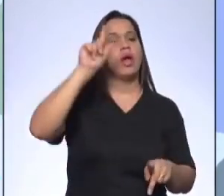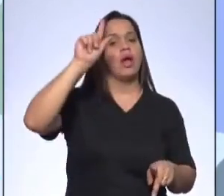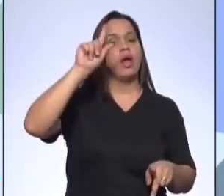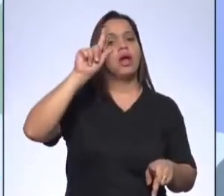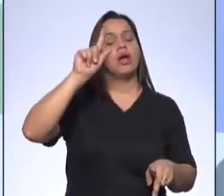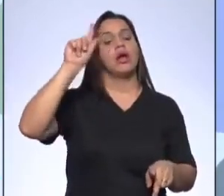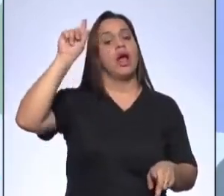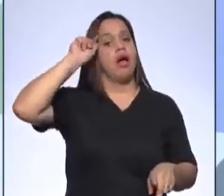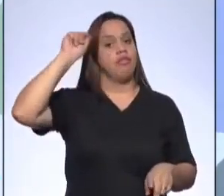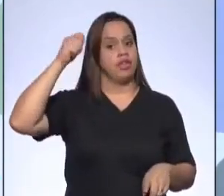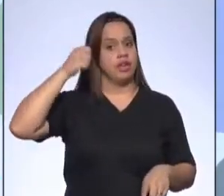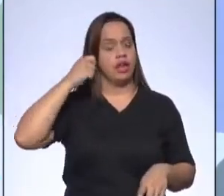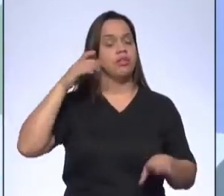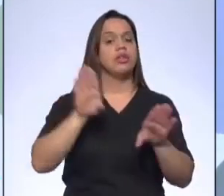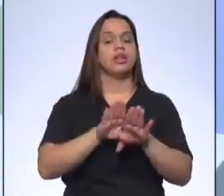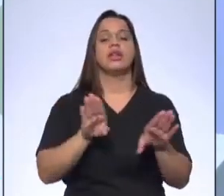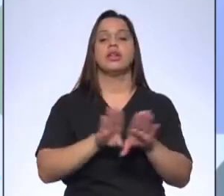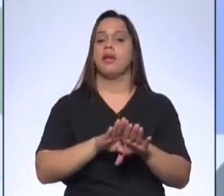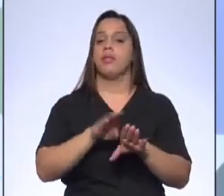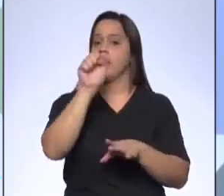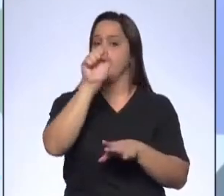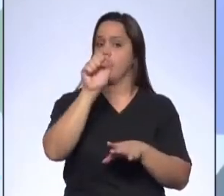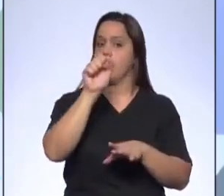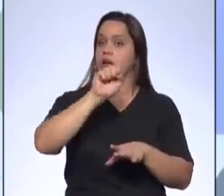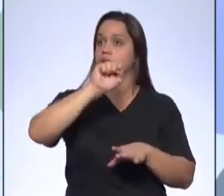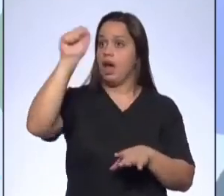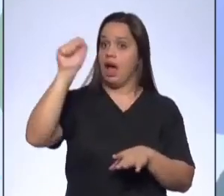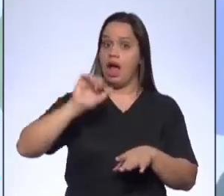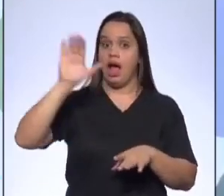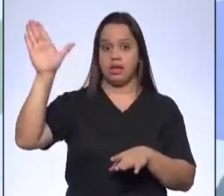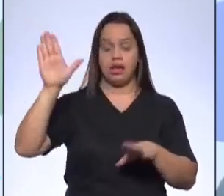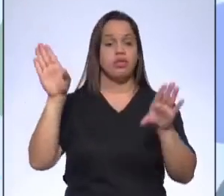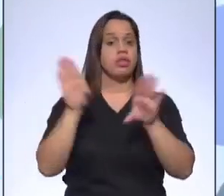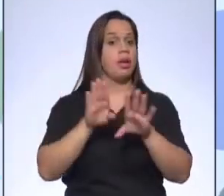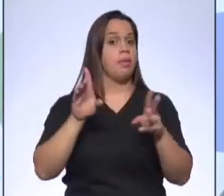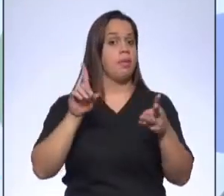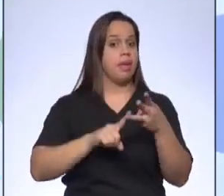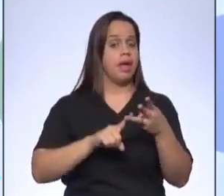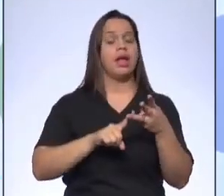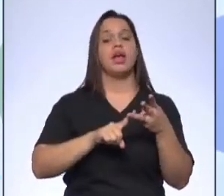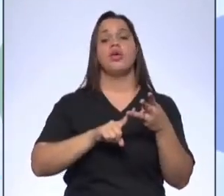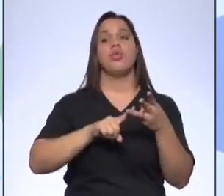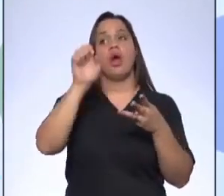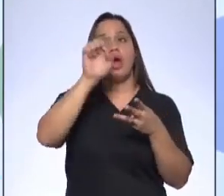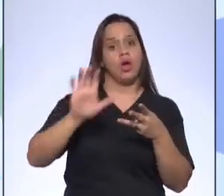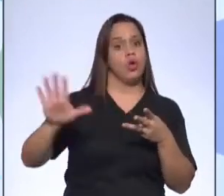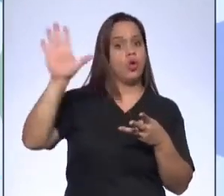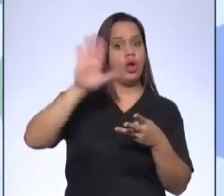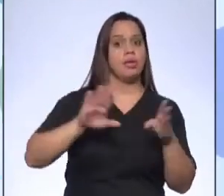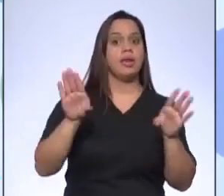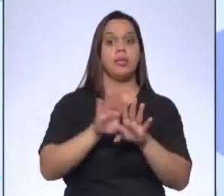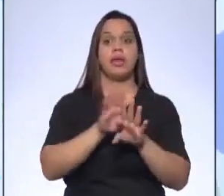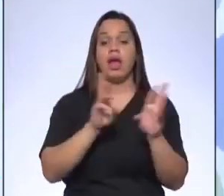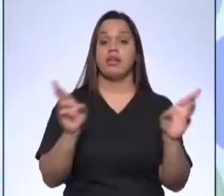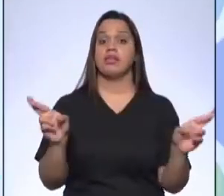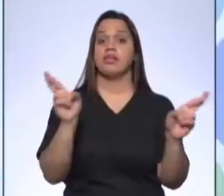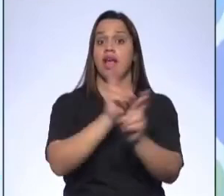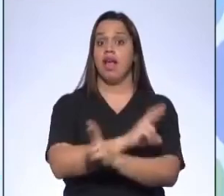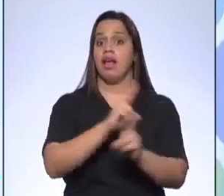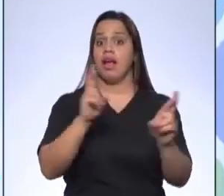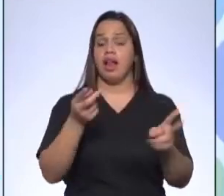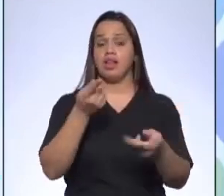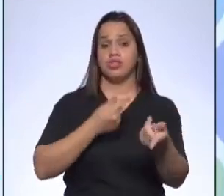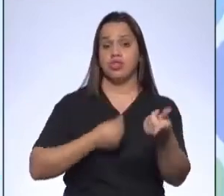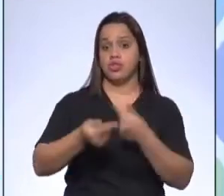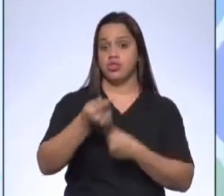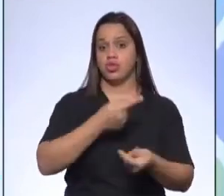asiático, com a Europa, e essas relações comerciais, elas